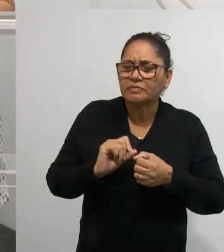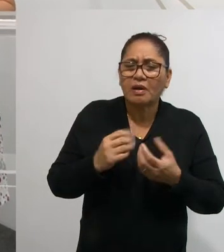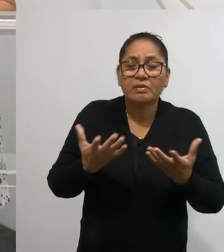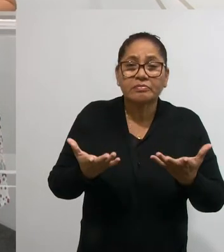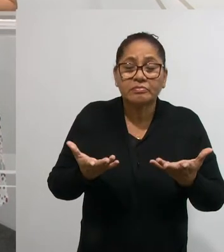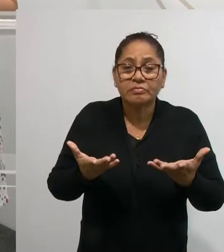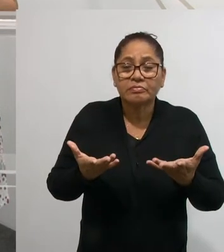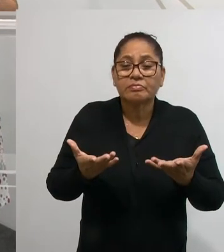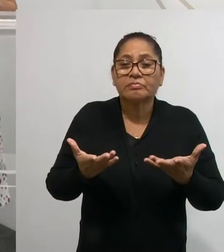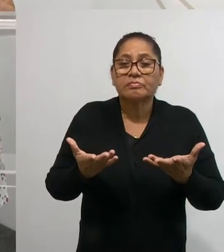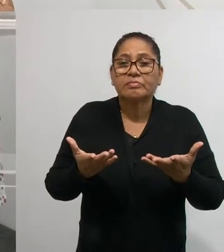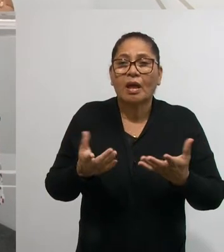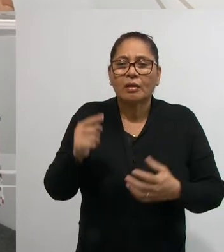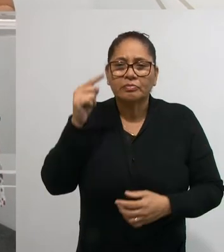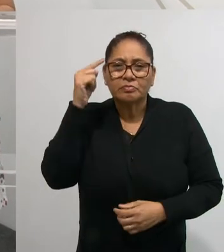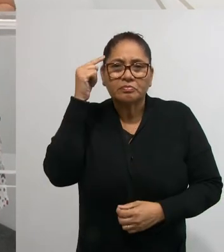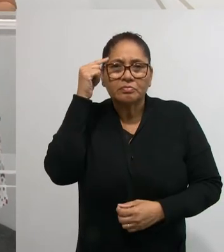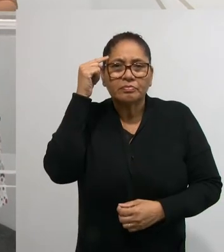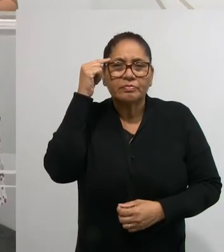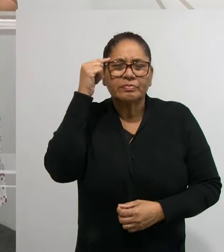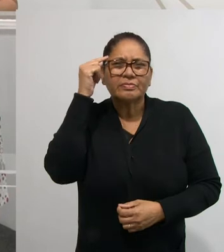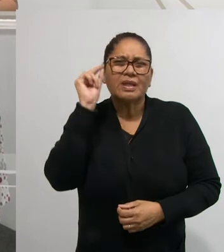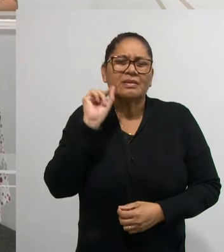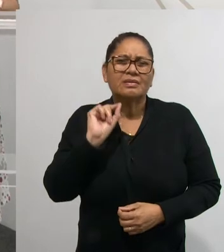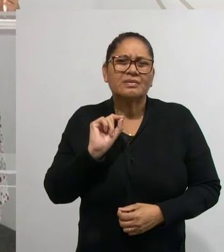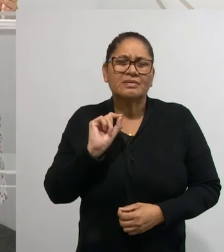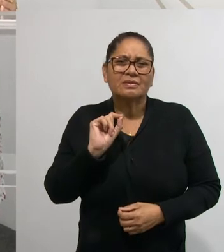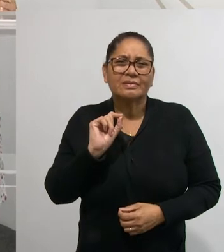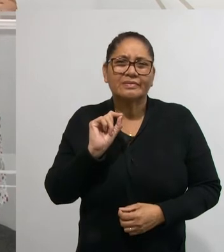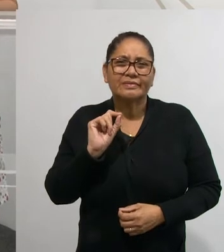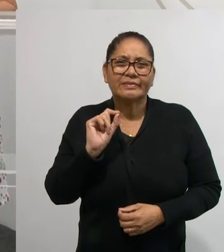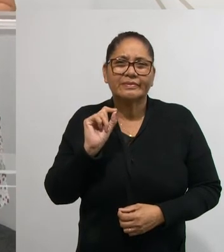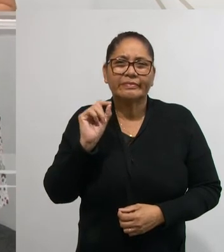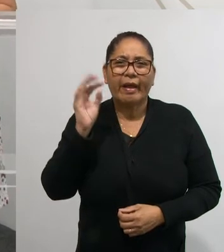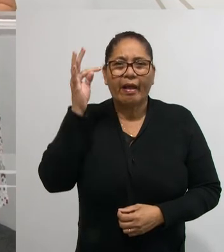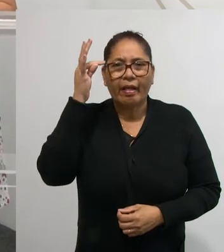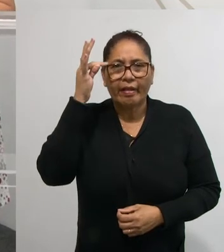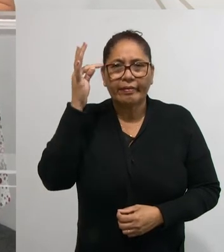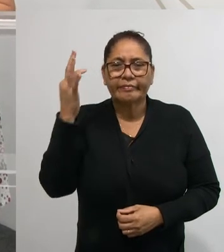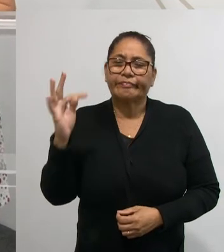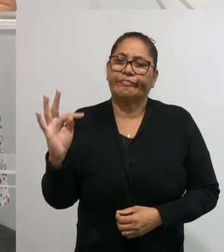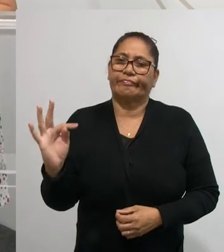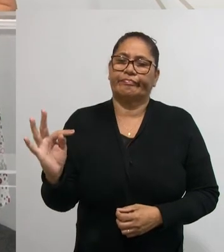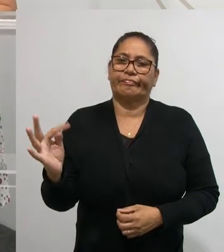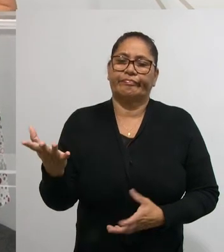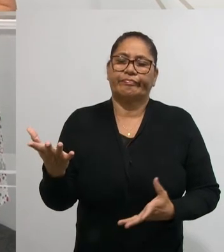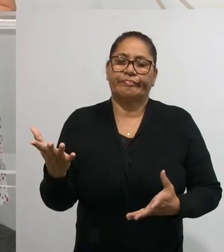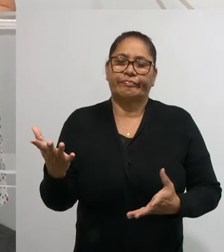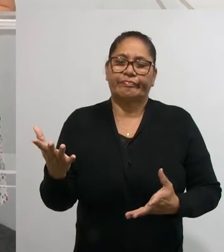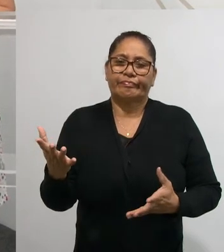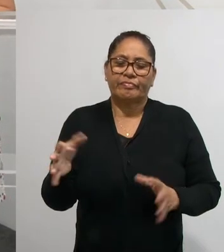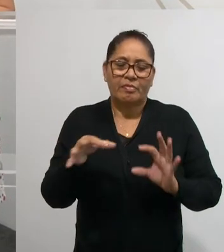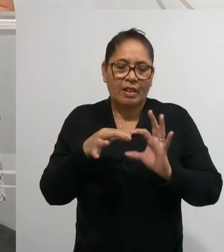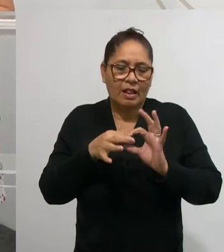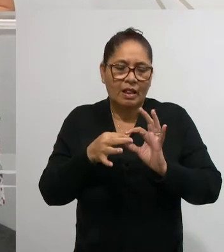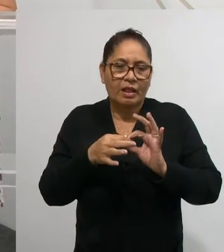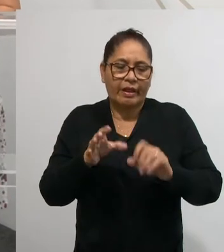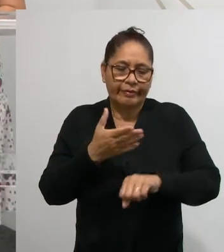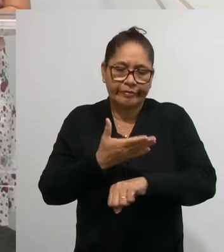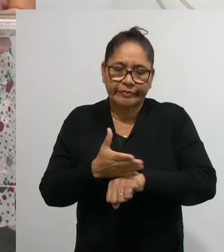vez mais a gente pensa assim que a teoria e está ligada diretamente à nossa